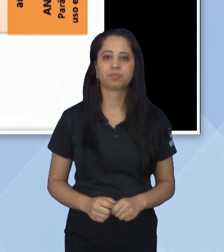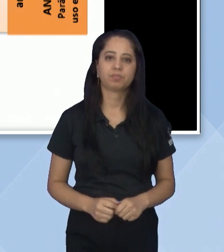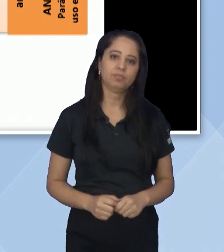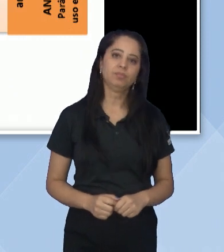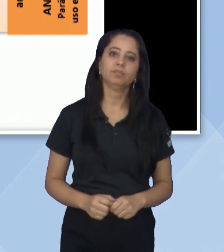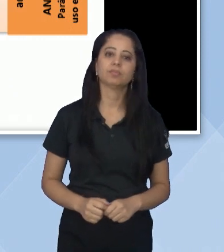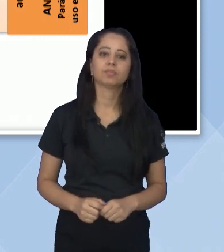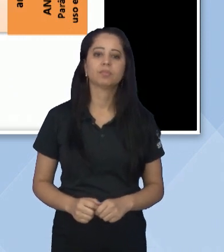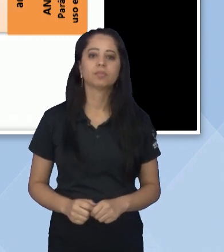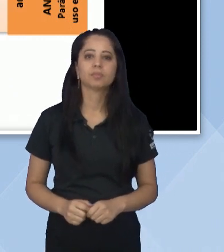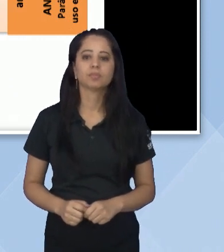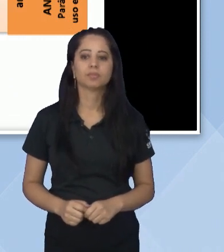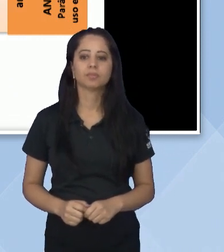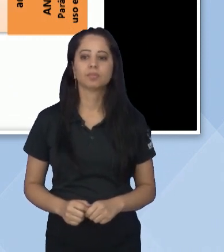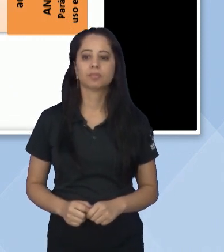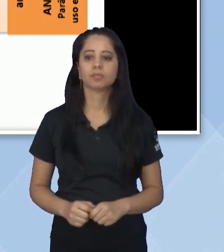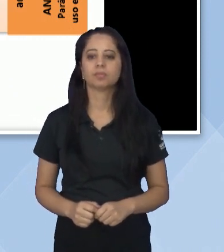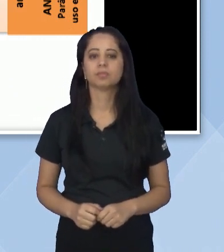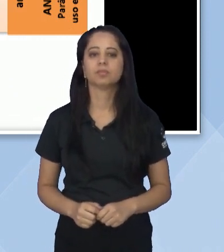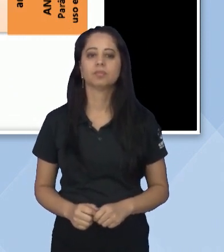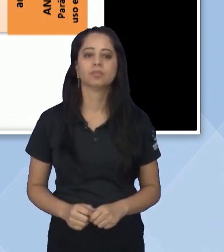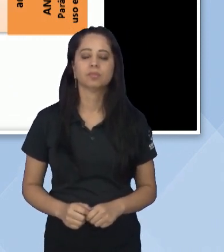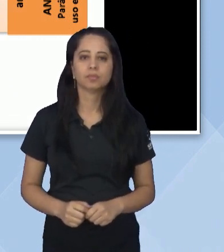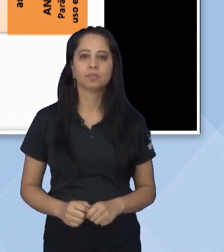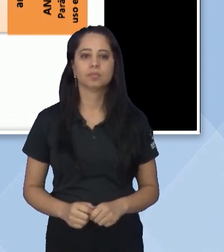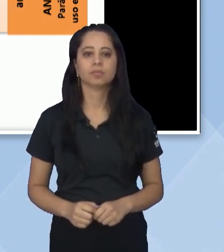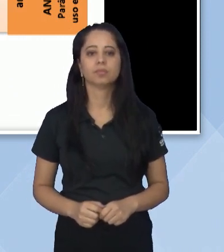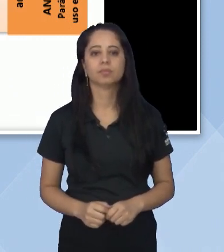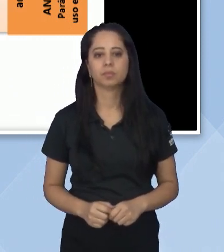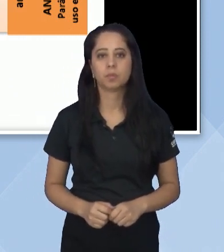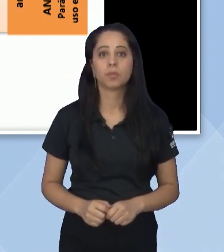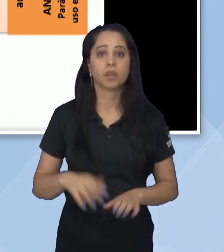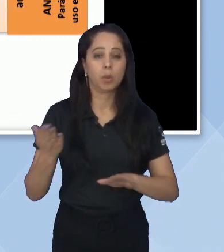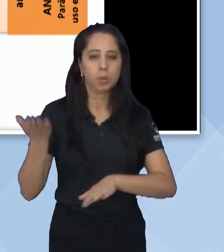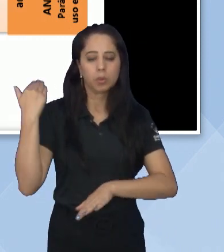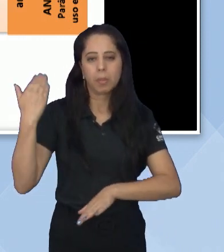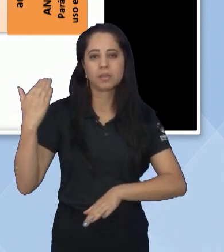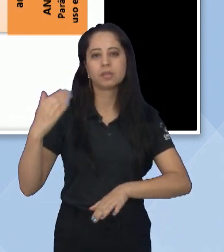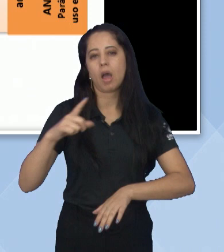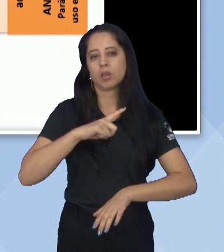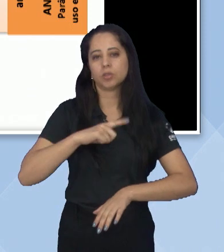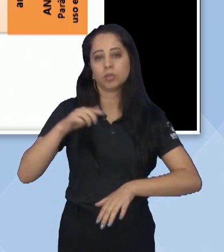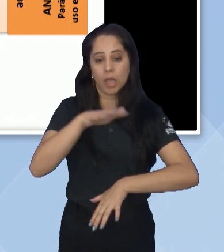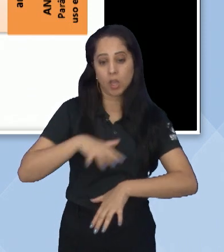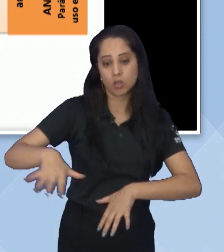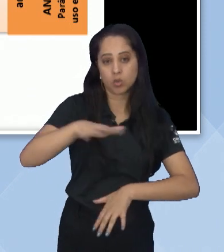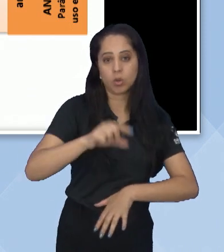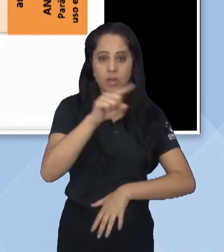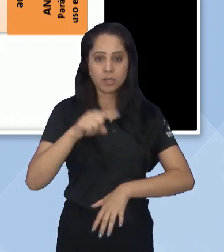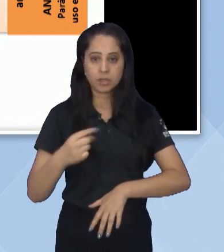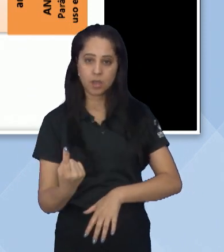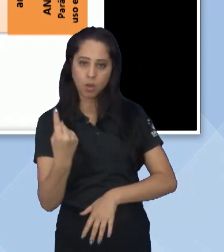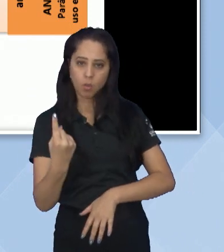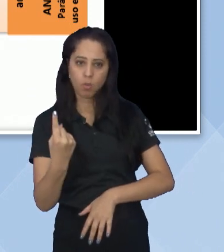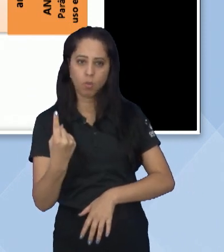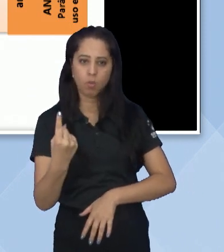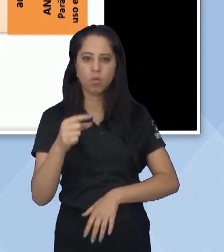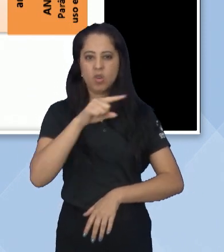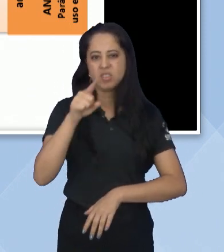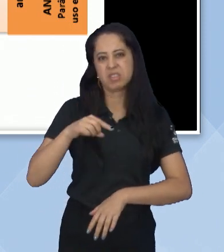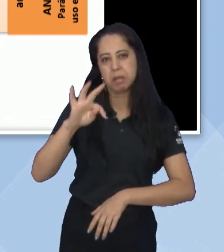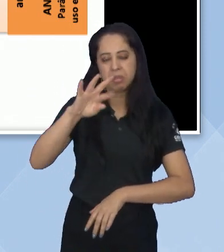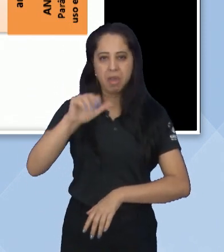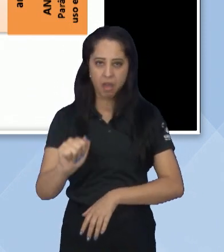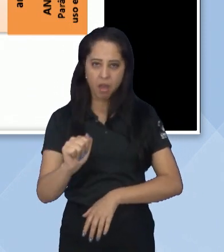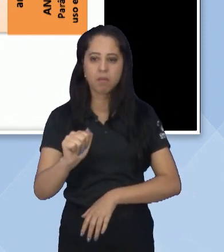específico 1 que na verdade são grandes glebas que já foram chamadas no passado e outros olhamentos dizer Urbano dizer que é a